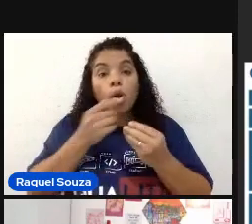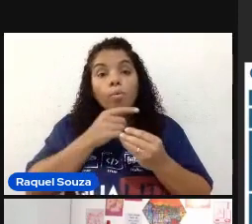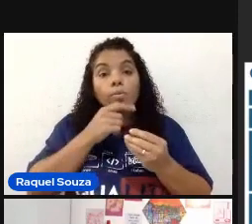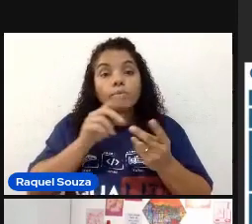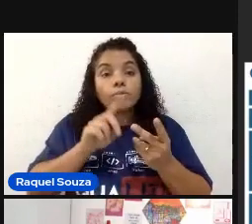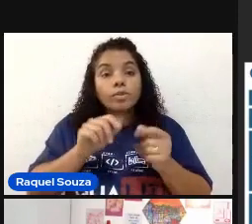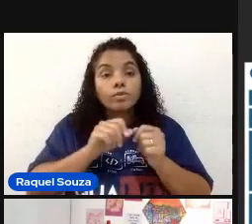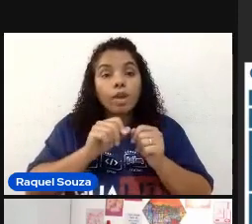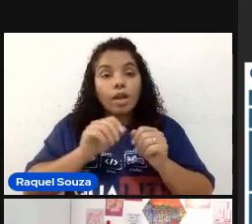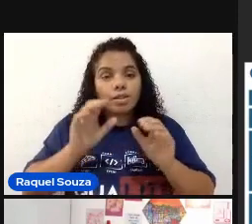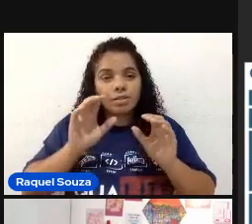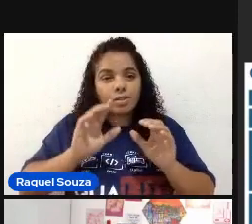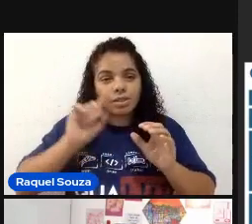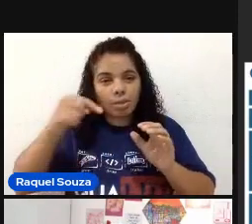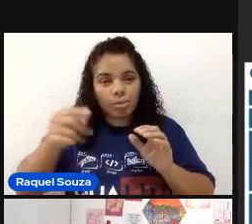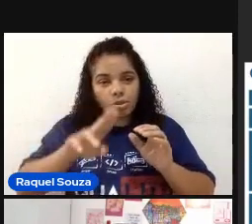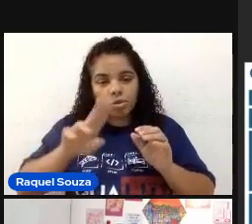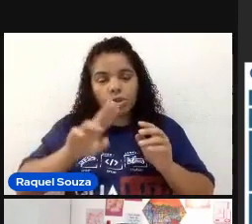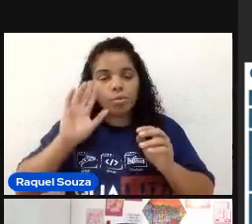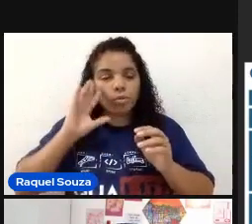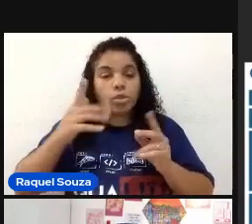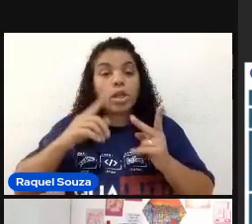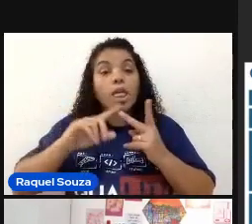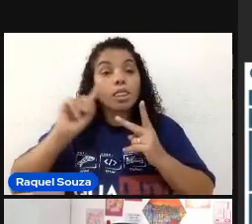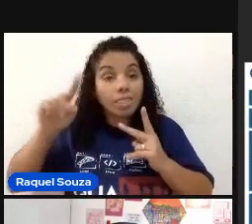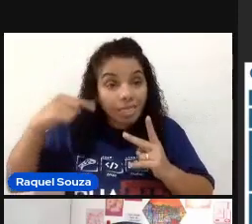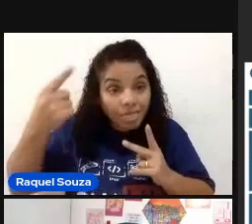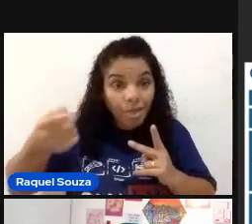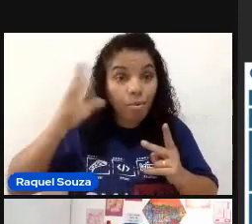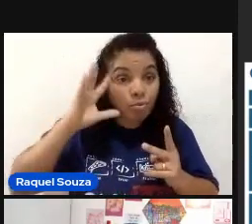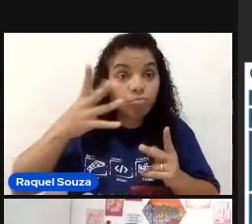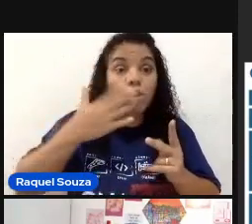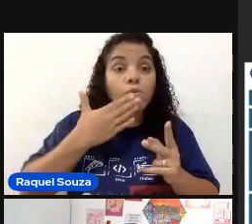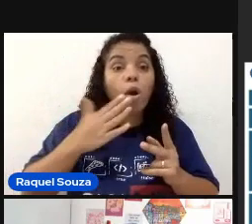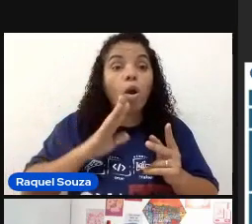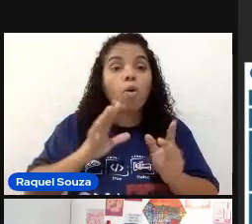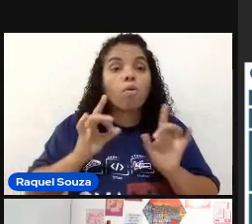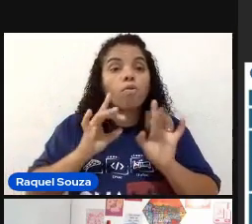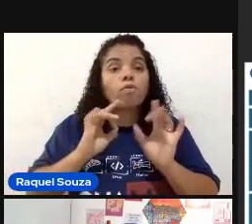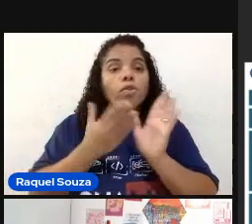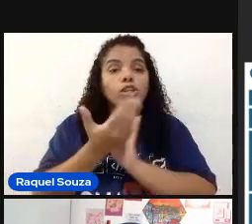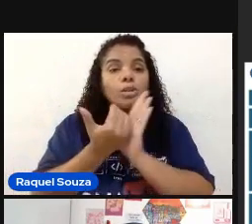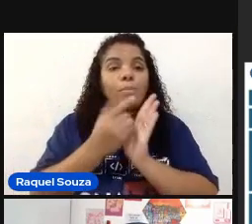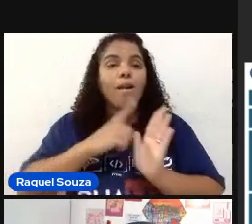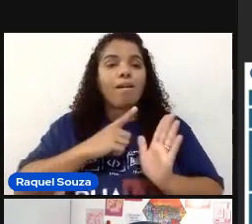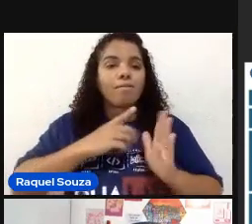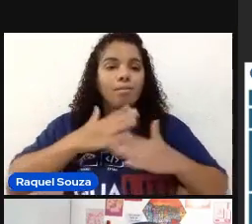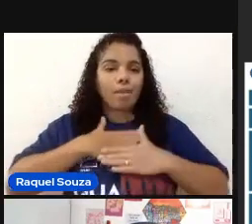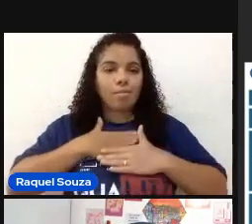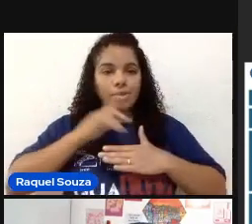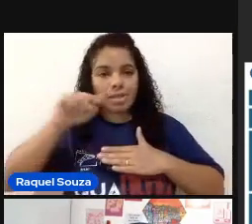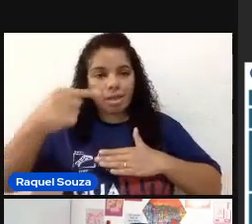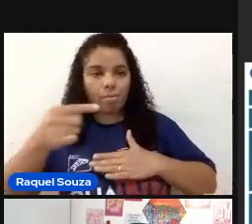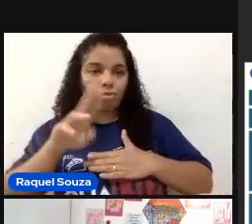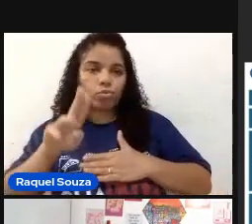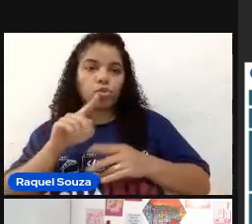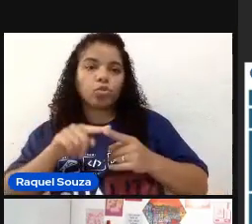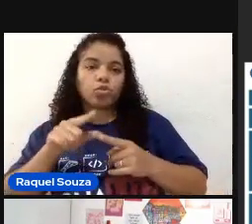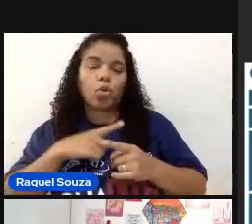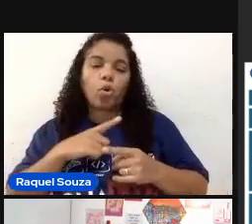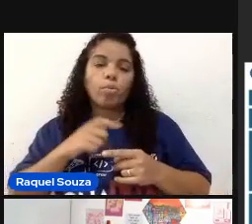e como ele é depois que ele utiliza a minha solução. Qual o feedback que ele tem para mim depois que ele utilizou a minha solução.